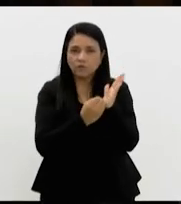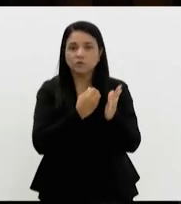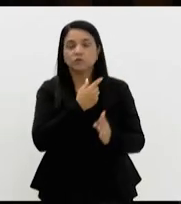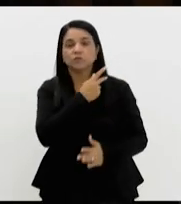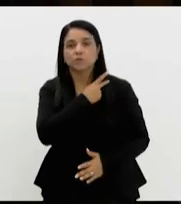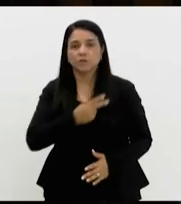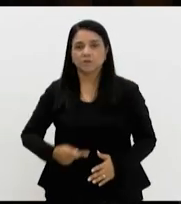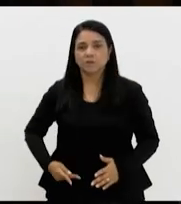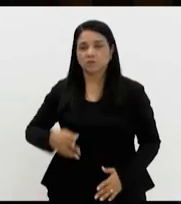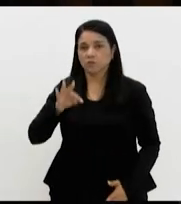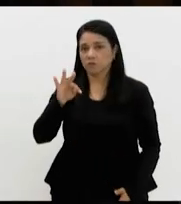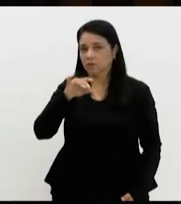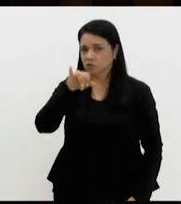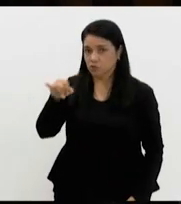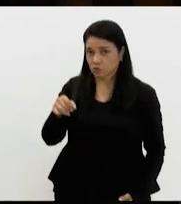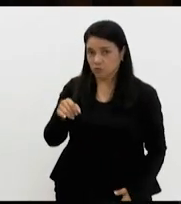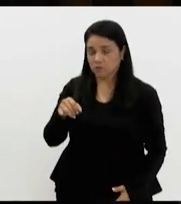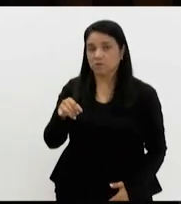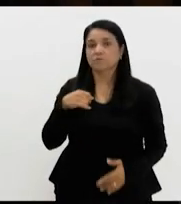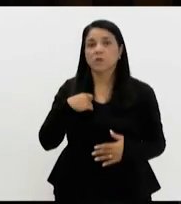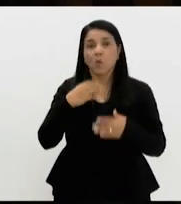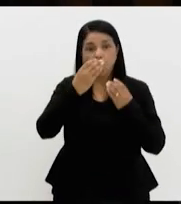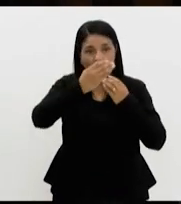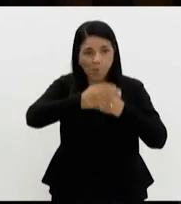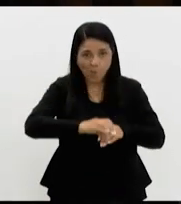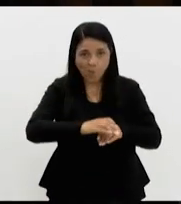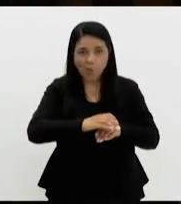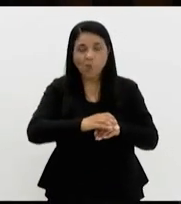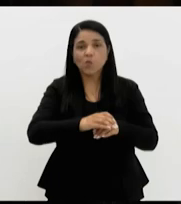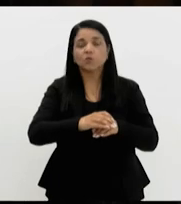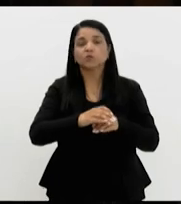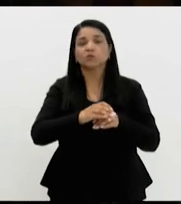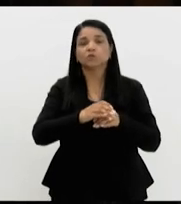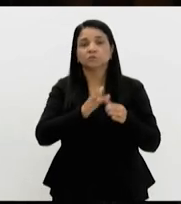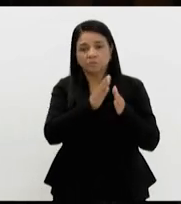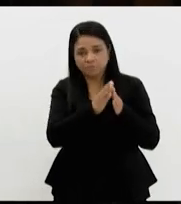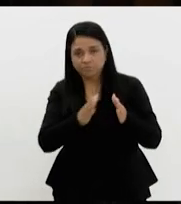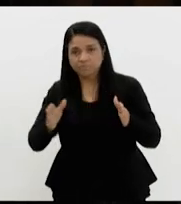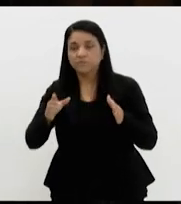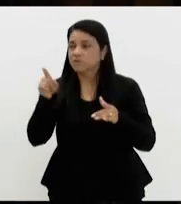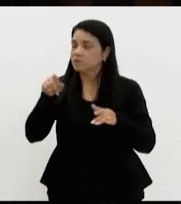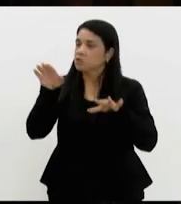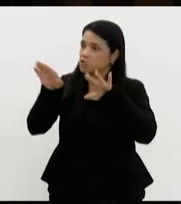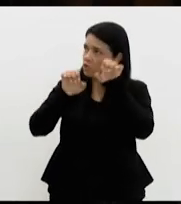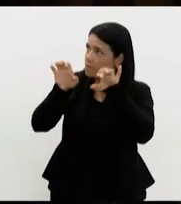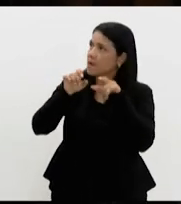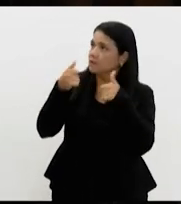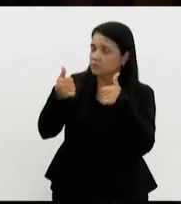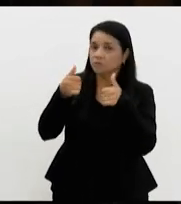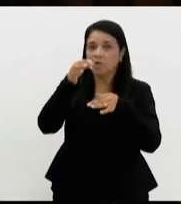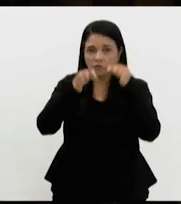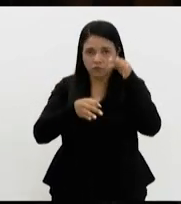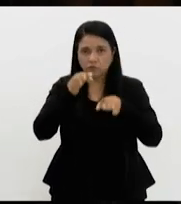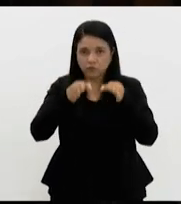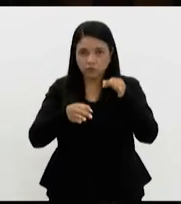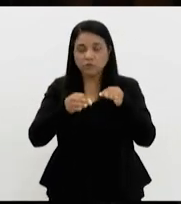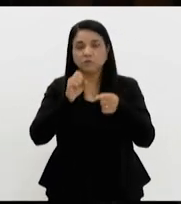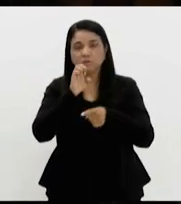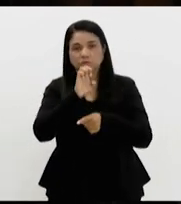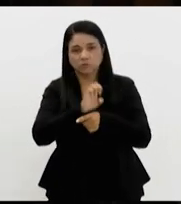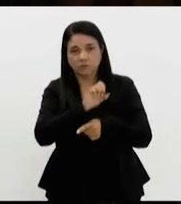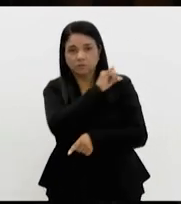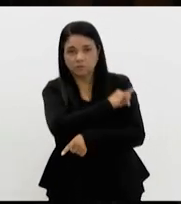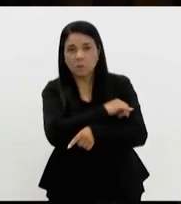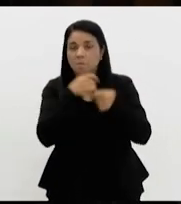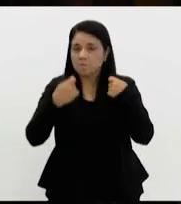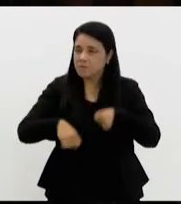TJ. É justo que o concurso seja prorrogado e que vocês sejam convocados. A Justiça do Estado do Rio de Janeiro precisa de